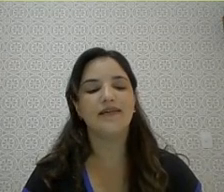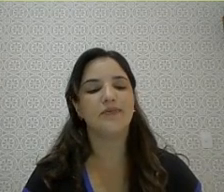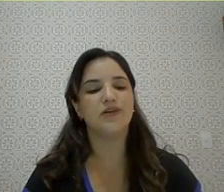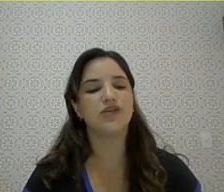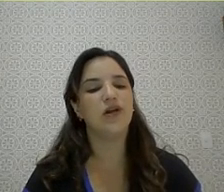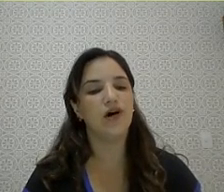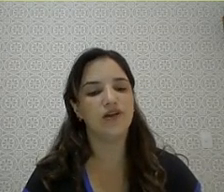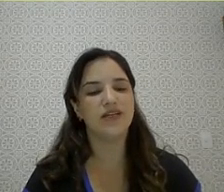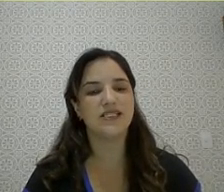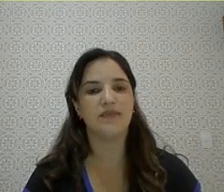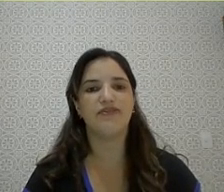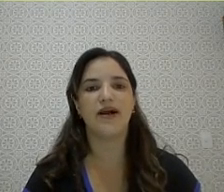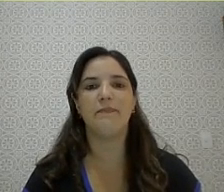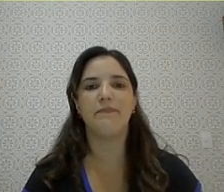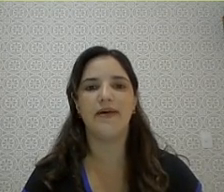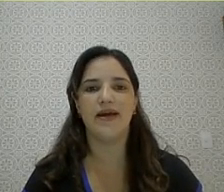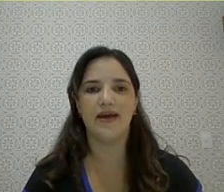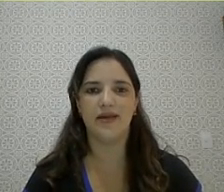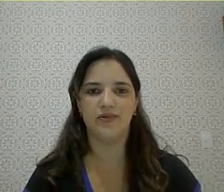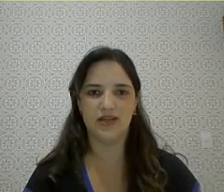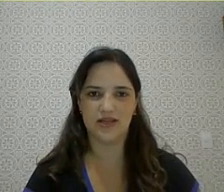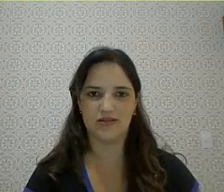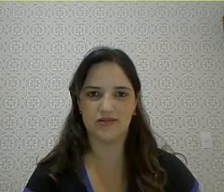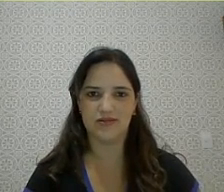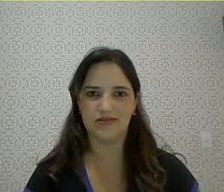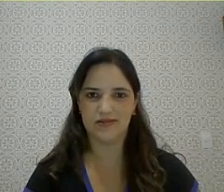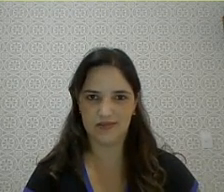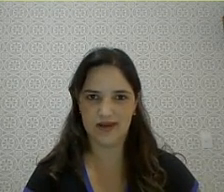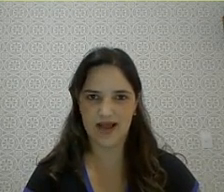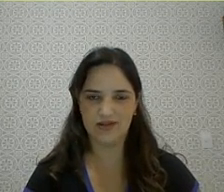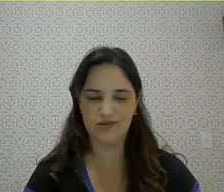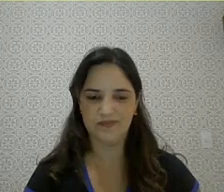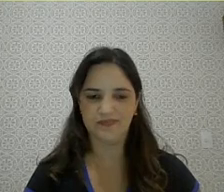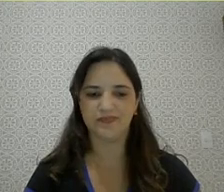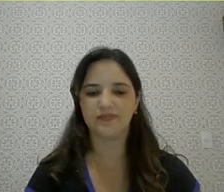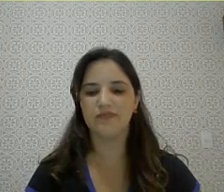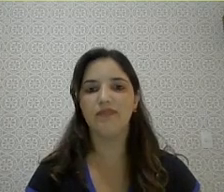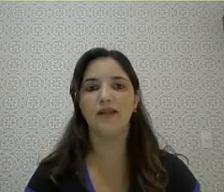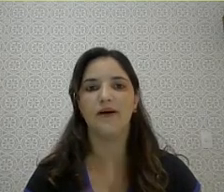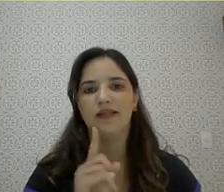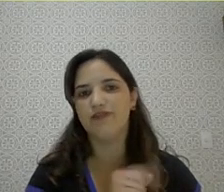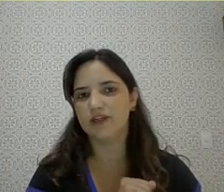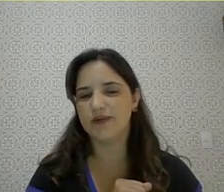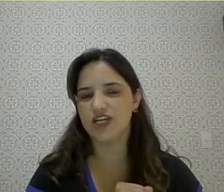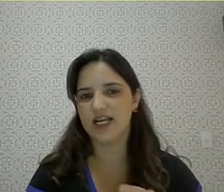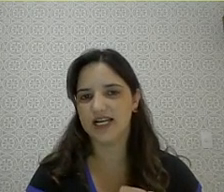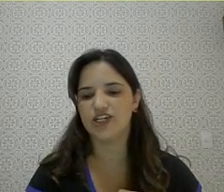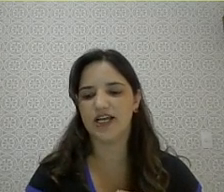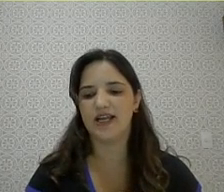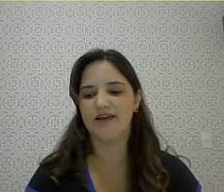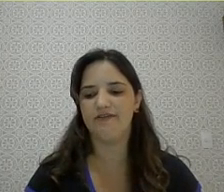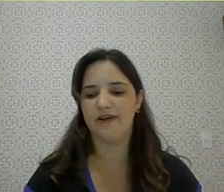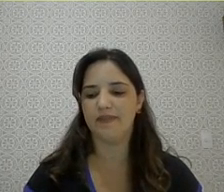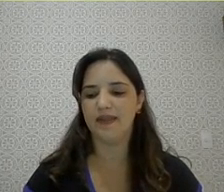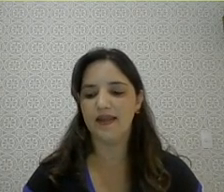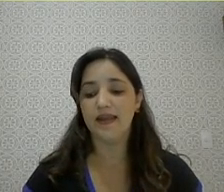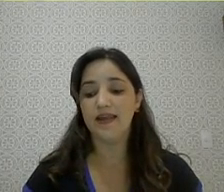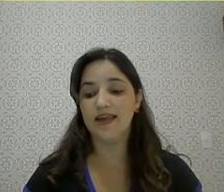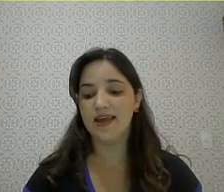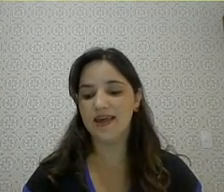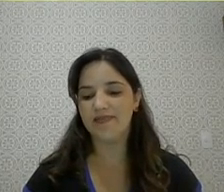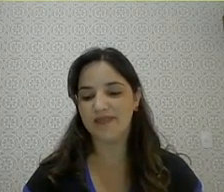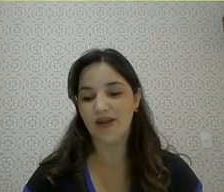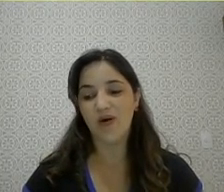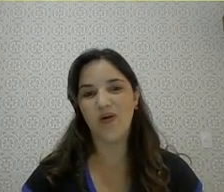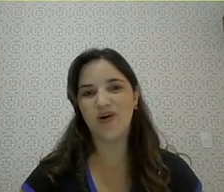E depois colore o desenho para ficar bem bonito. Combinado? Manda a foto para a Tia Kelly, que a Tia Kelly quer ver.